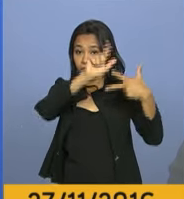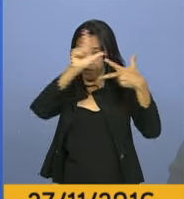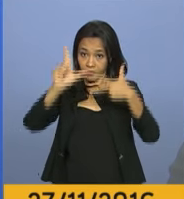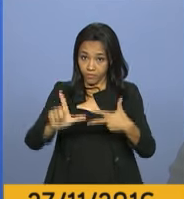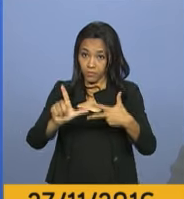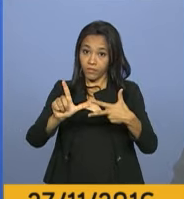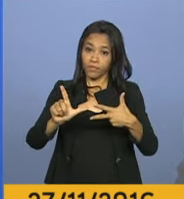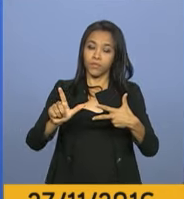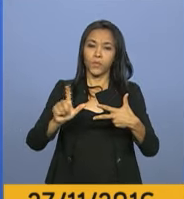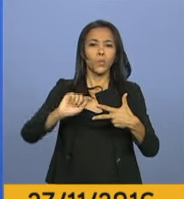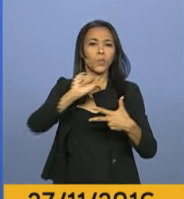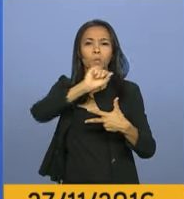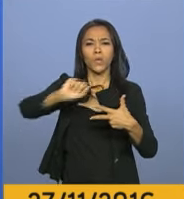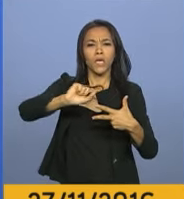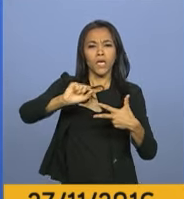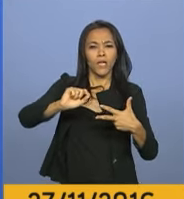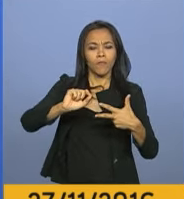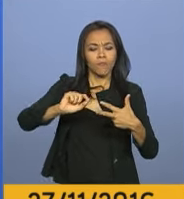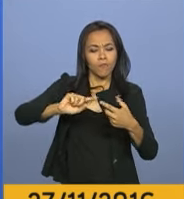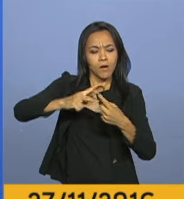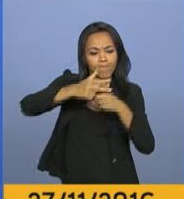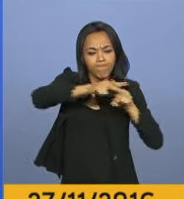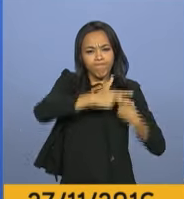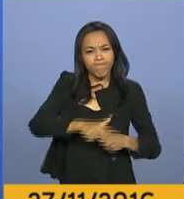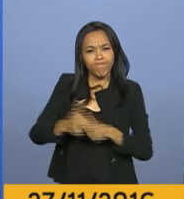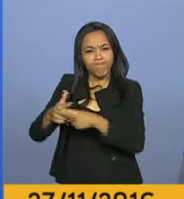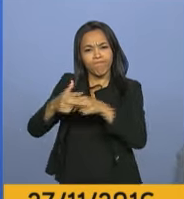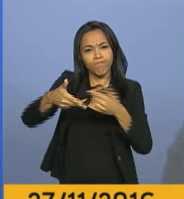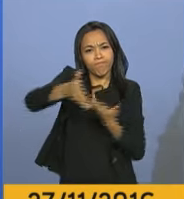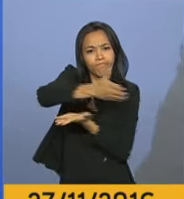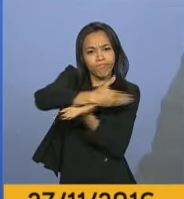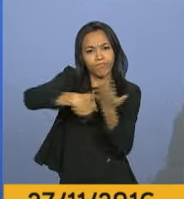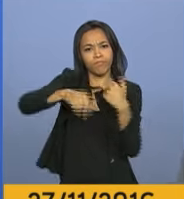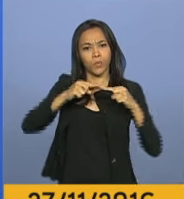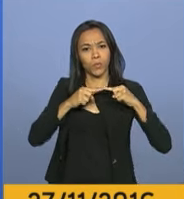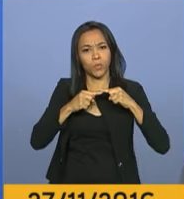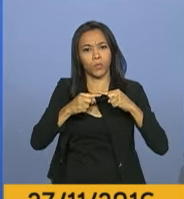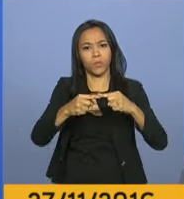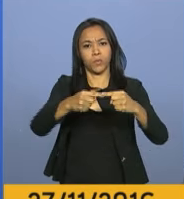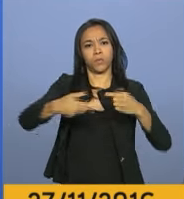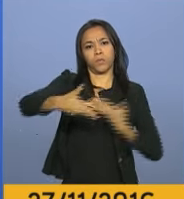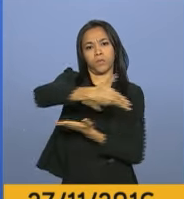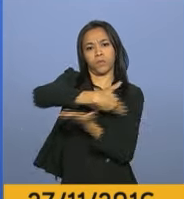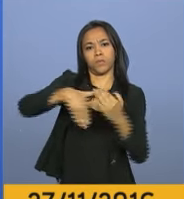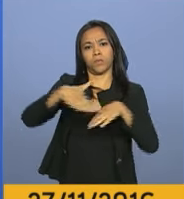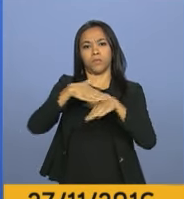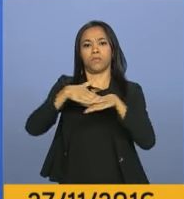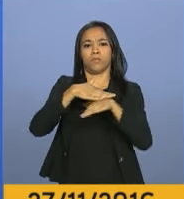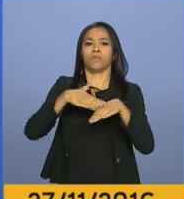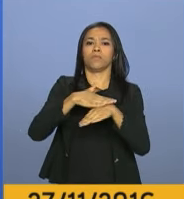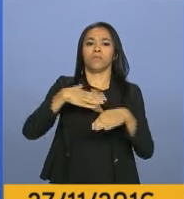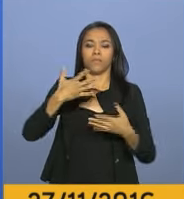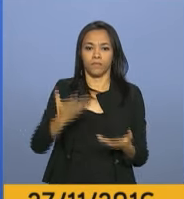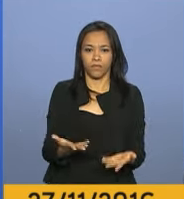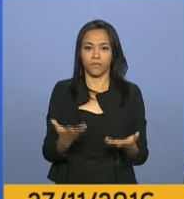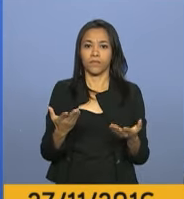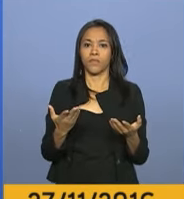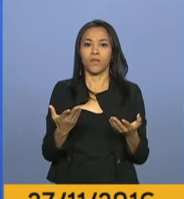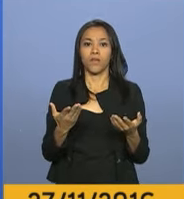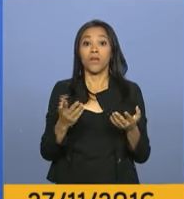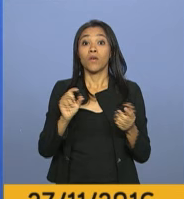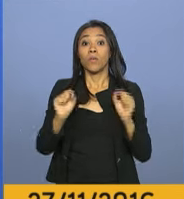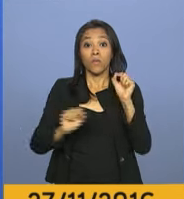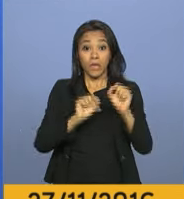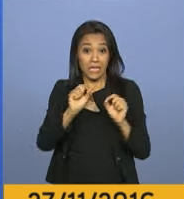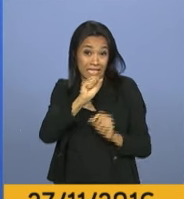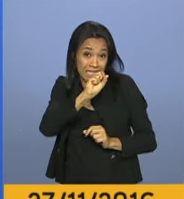um ajustamento institucional com vistas a, se